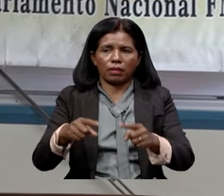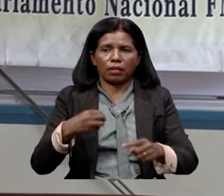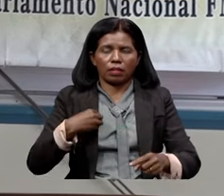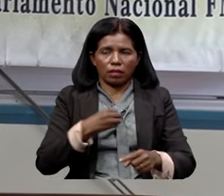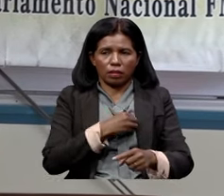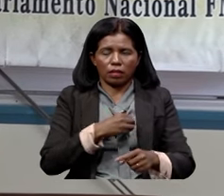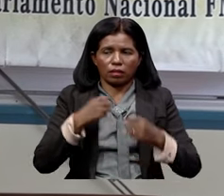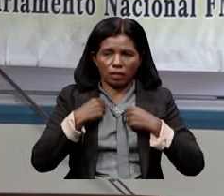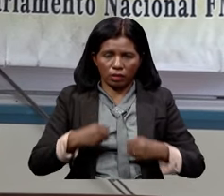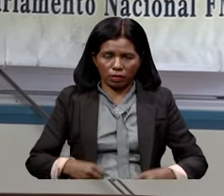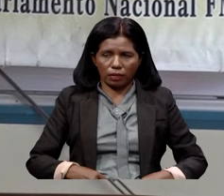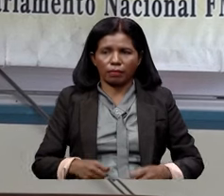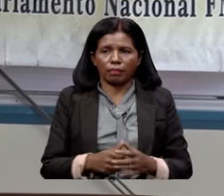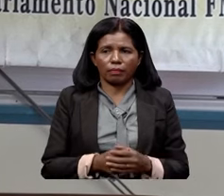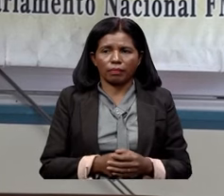tem que check saúde.